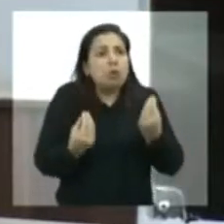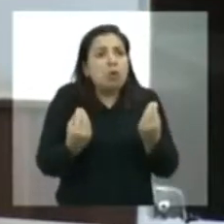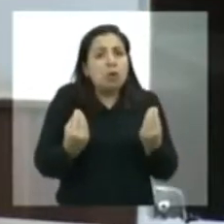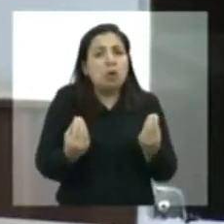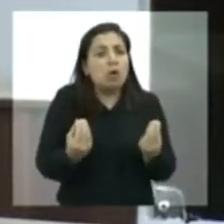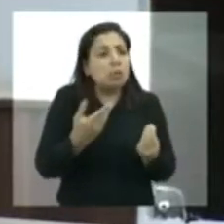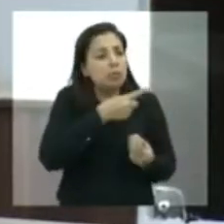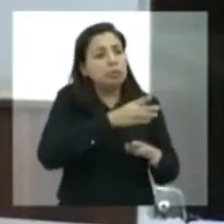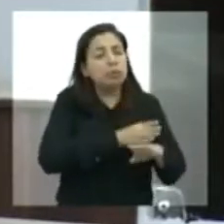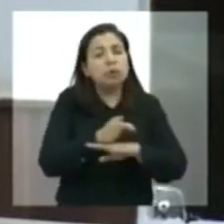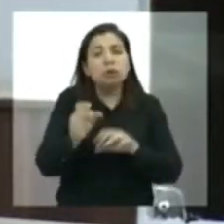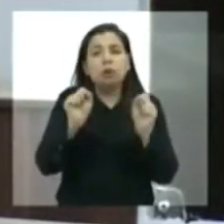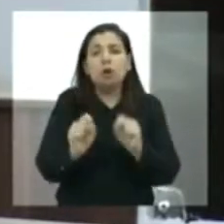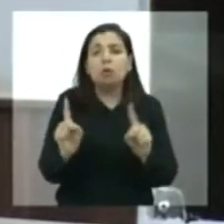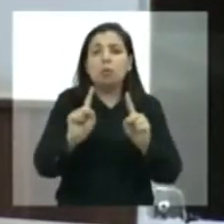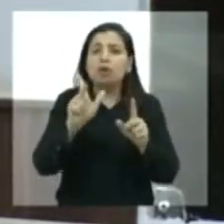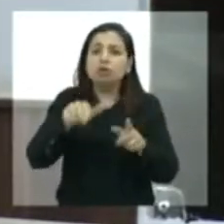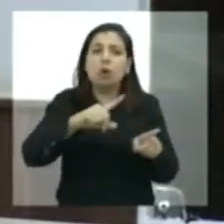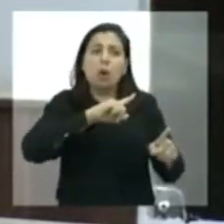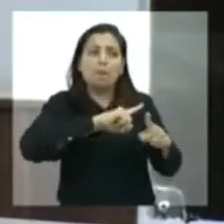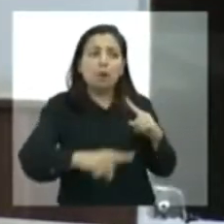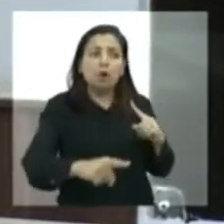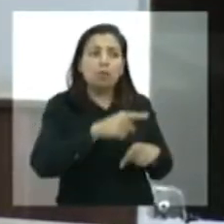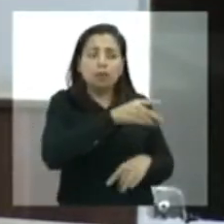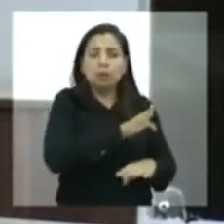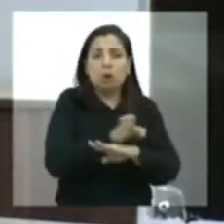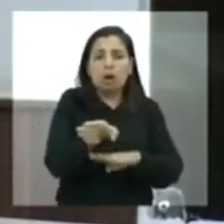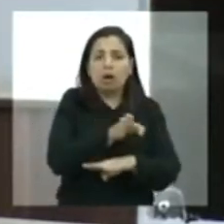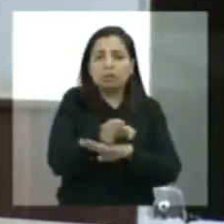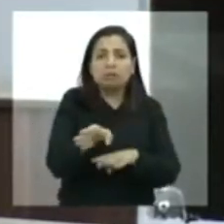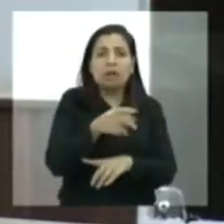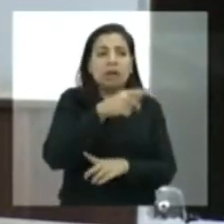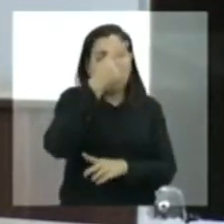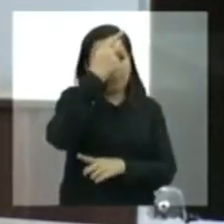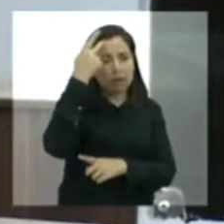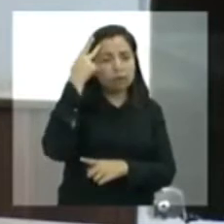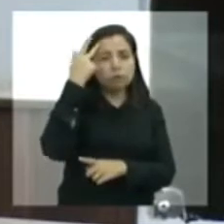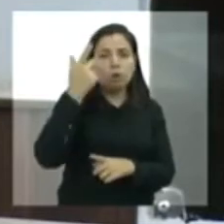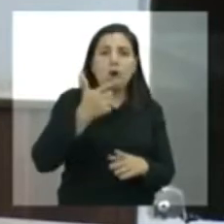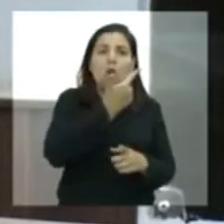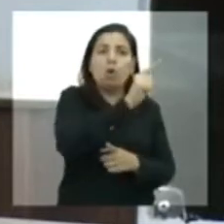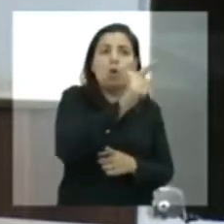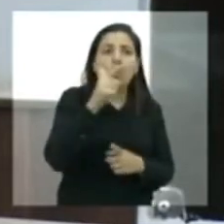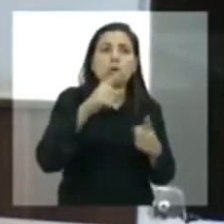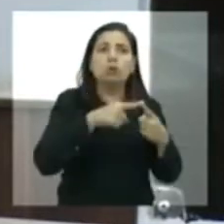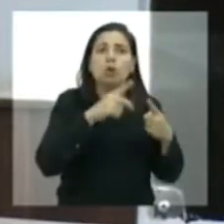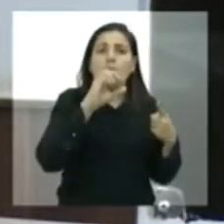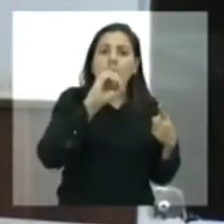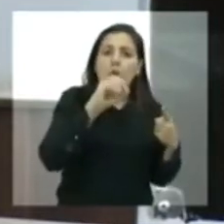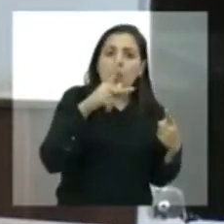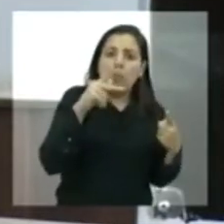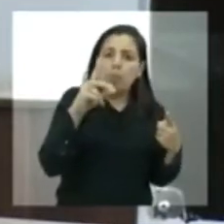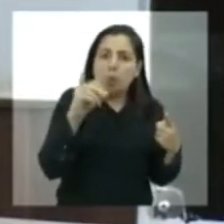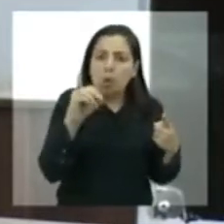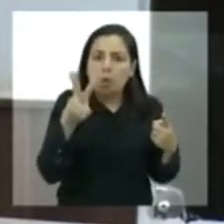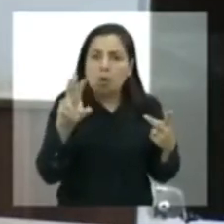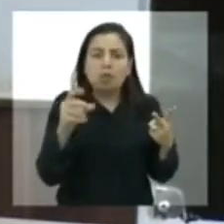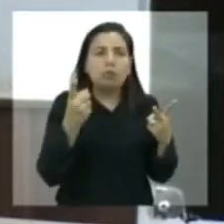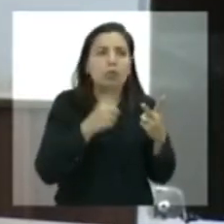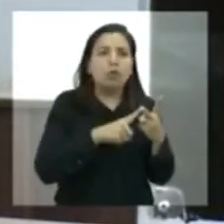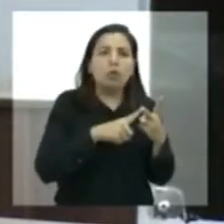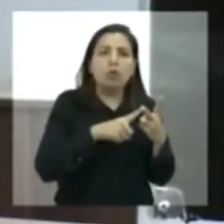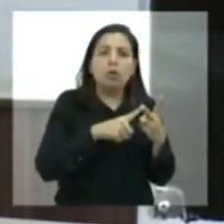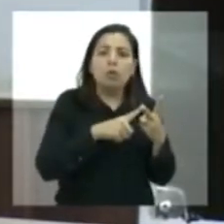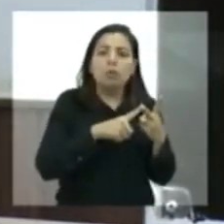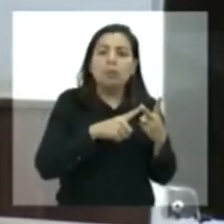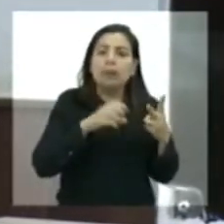foi censura. O acesso à imprensa, àquela cerimônia de ontem tarde,